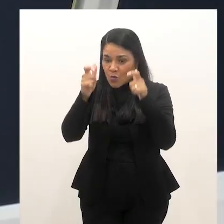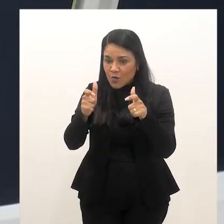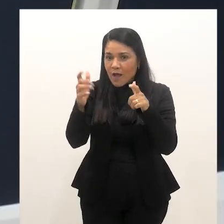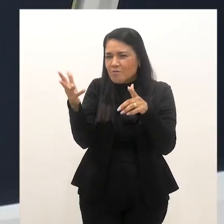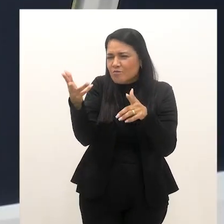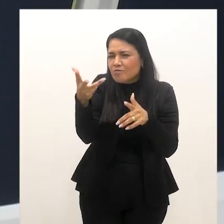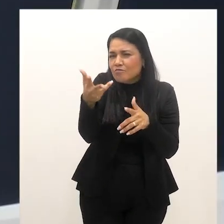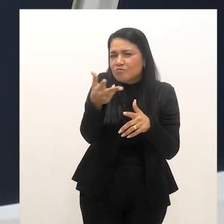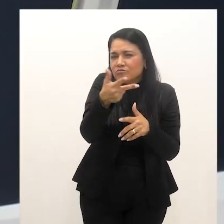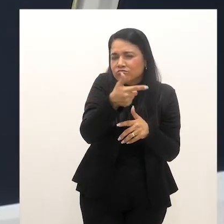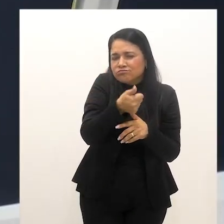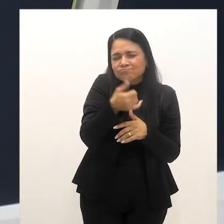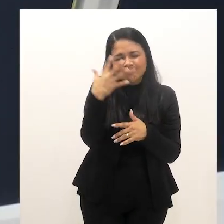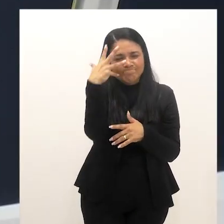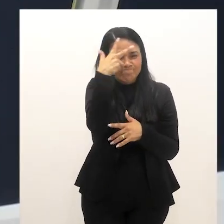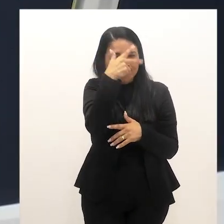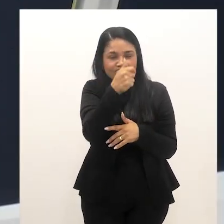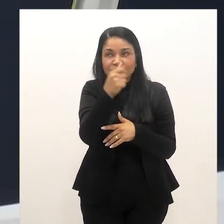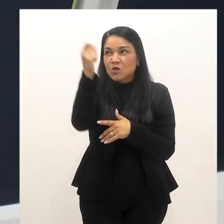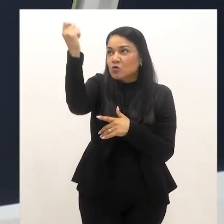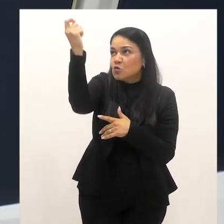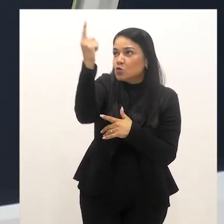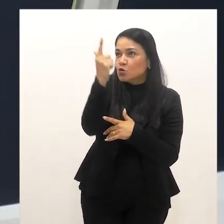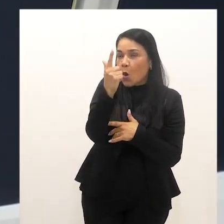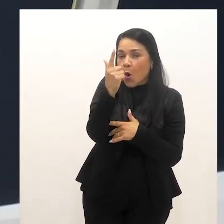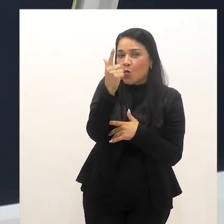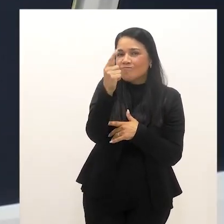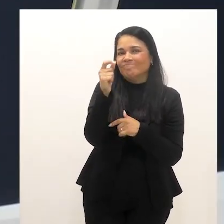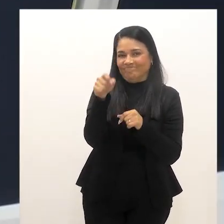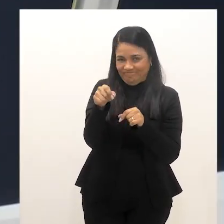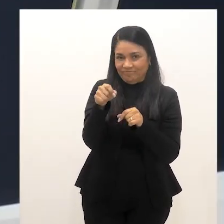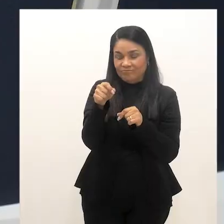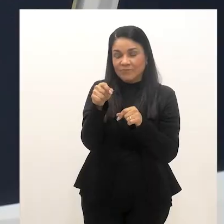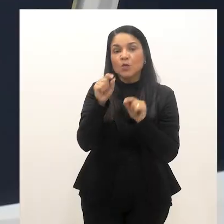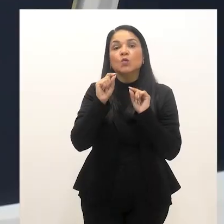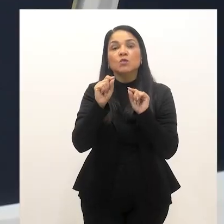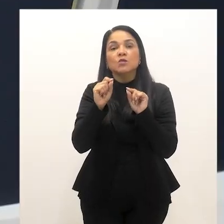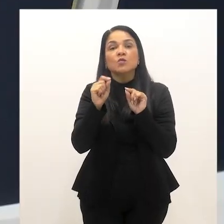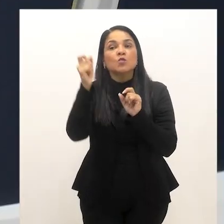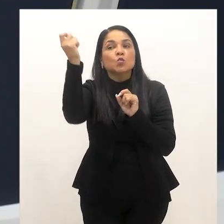sol. O sol era cultuado no Egito